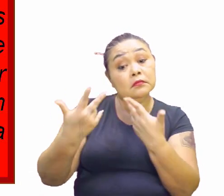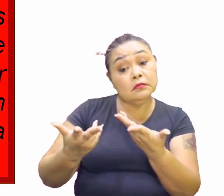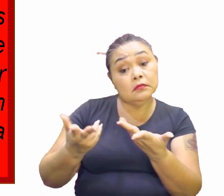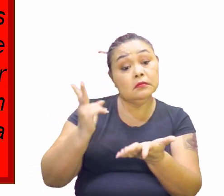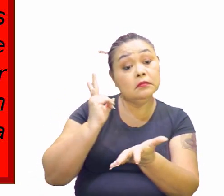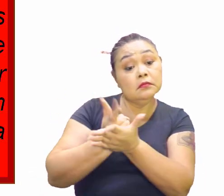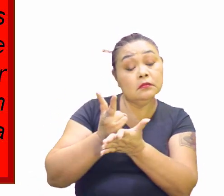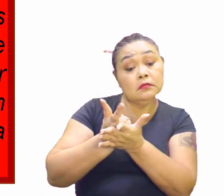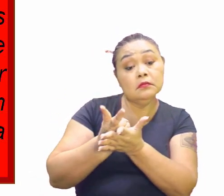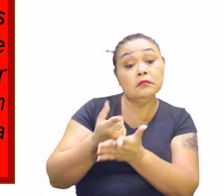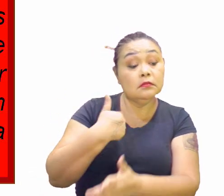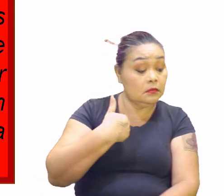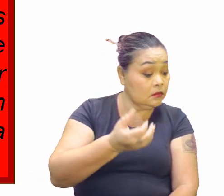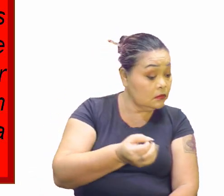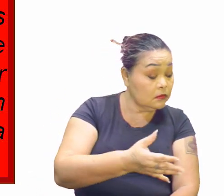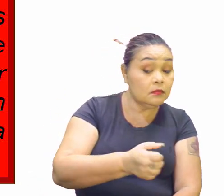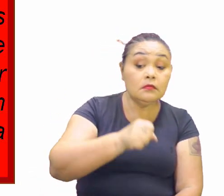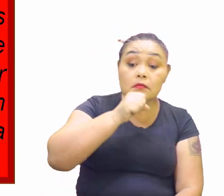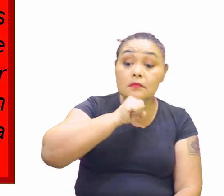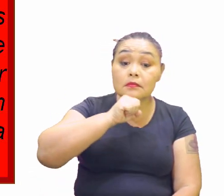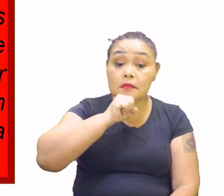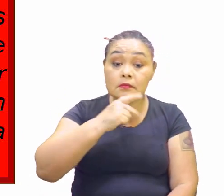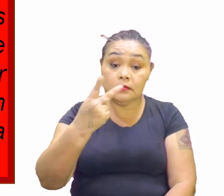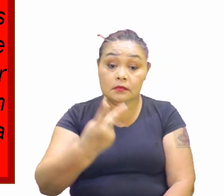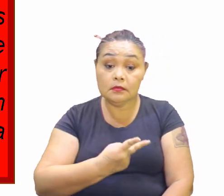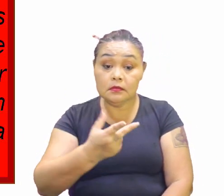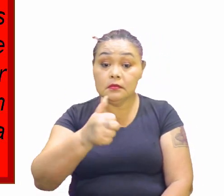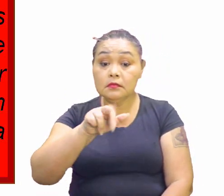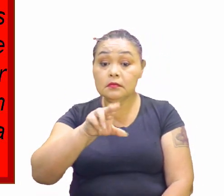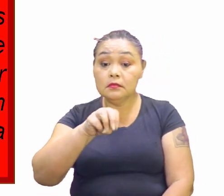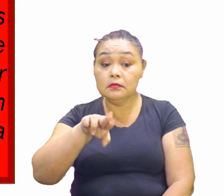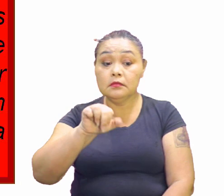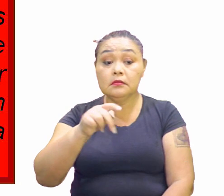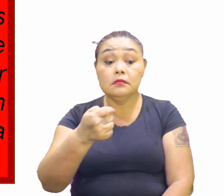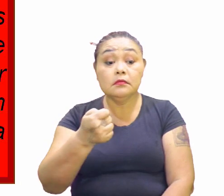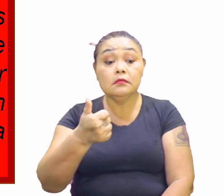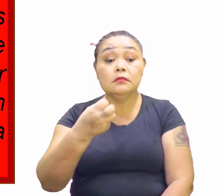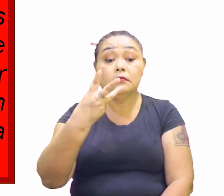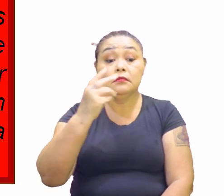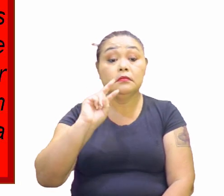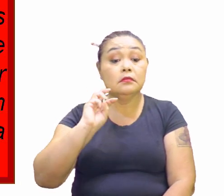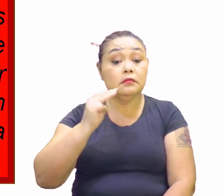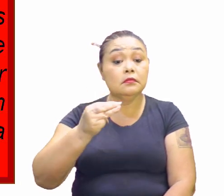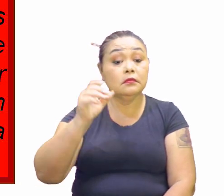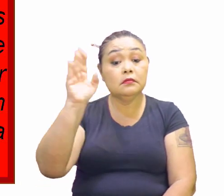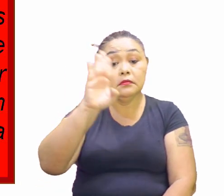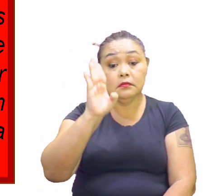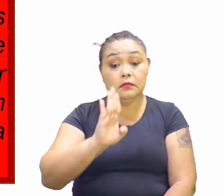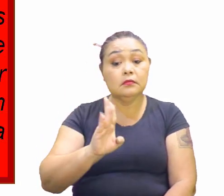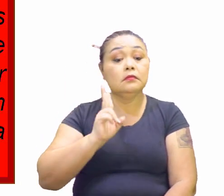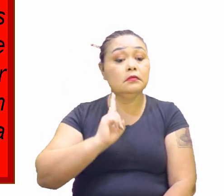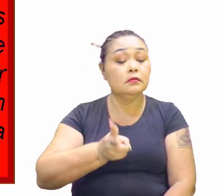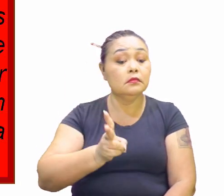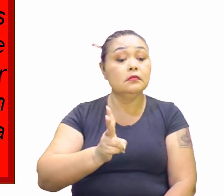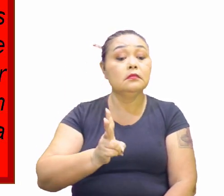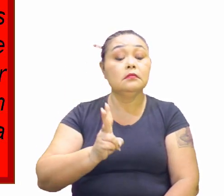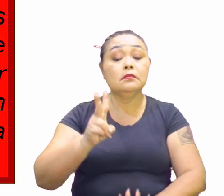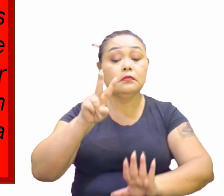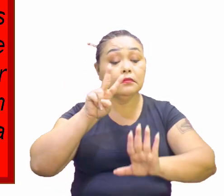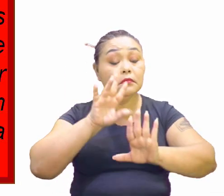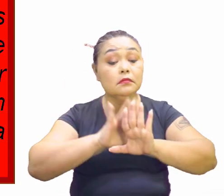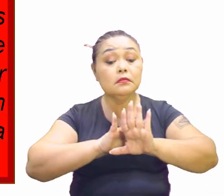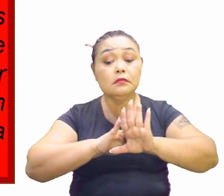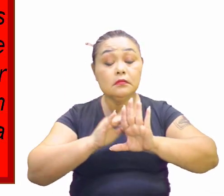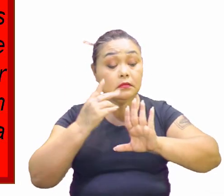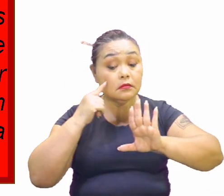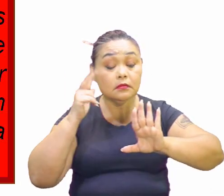mesma maneira que o mais novo e o mais velho, de Graciliano Ramos, Quase 3 milhões de brasileiros continuam por ser